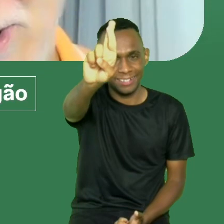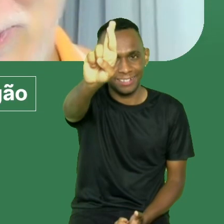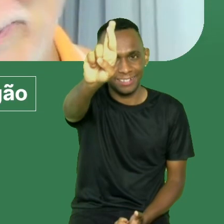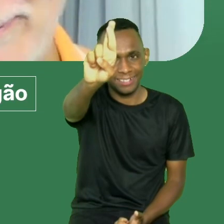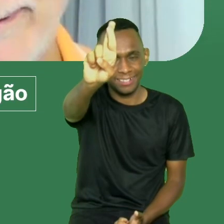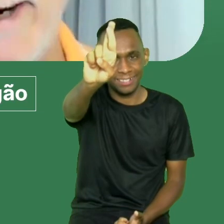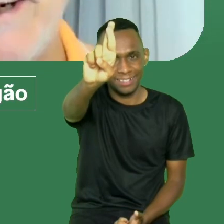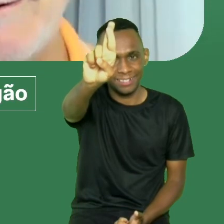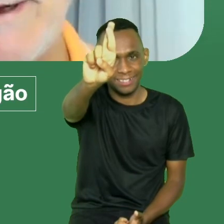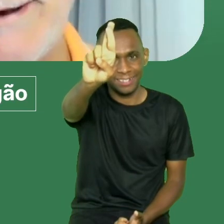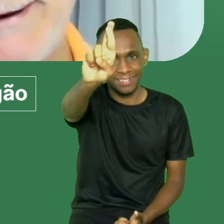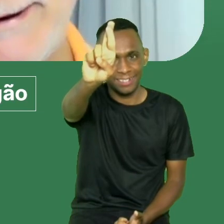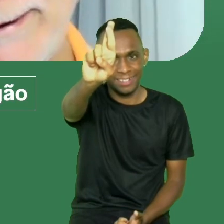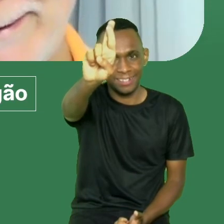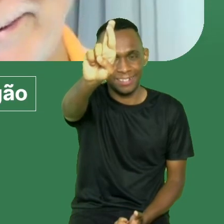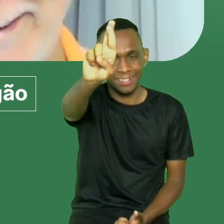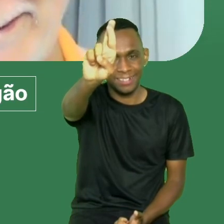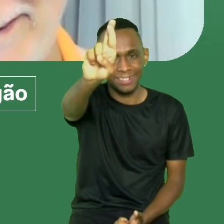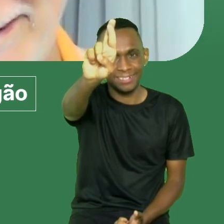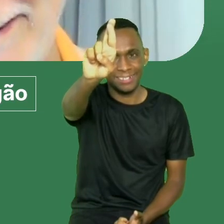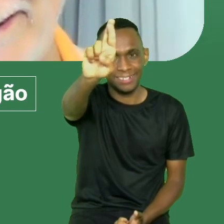que é Aragão? Em Libras?